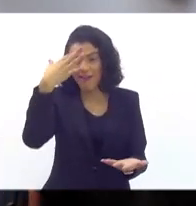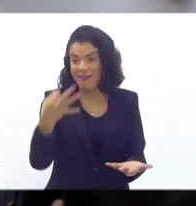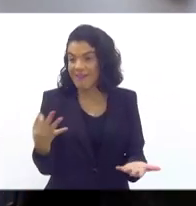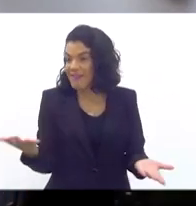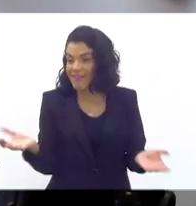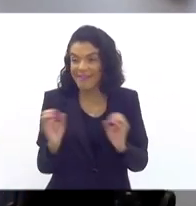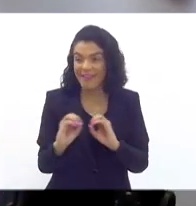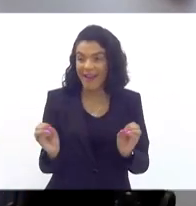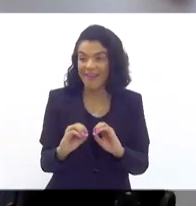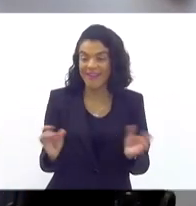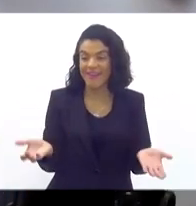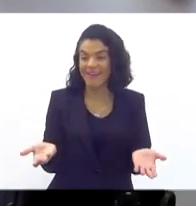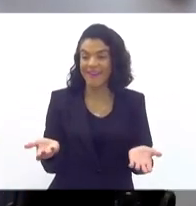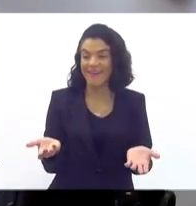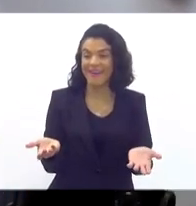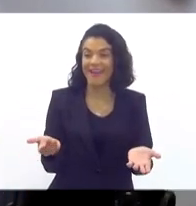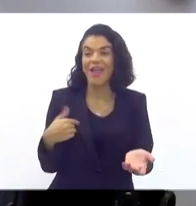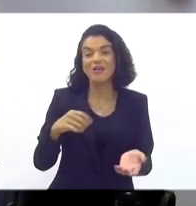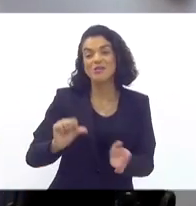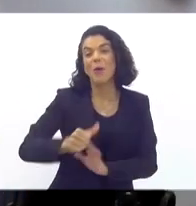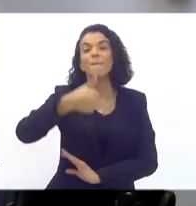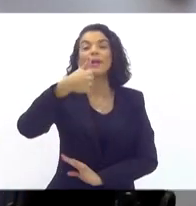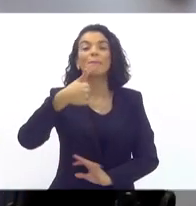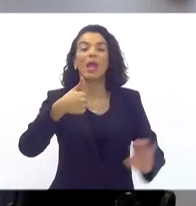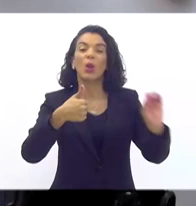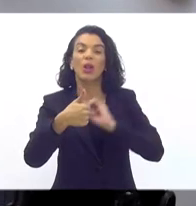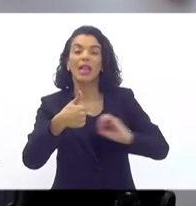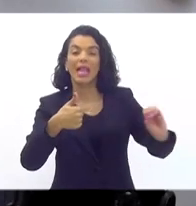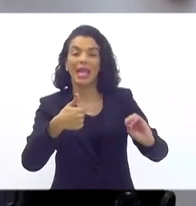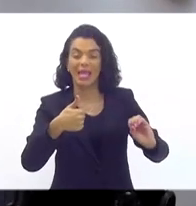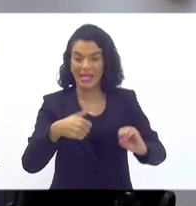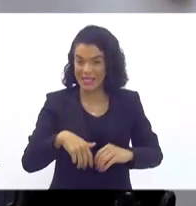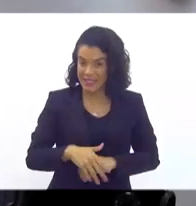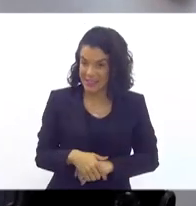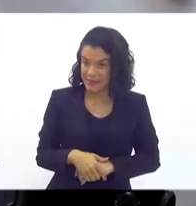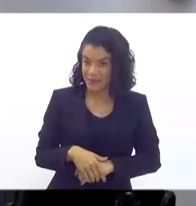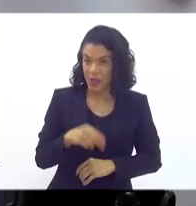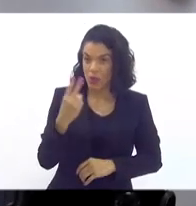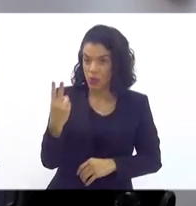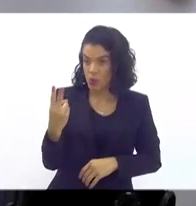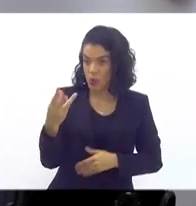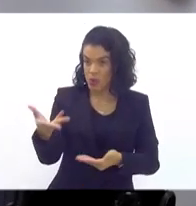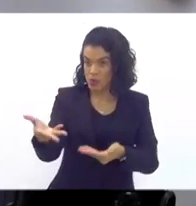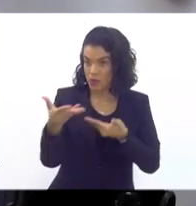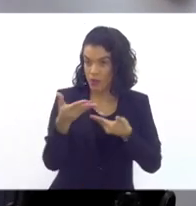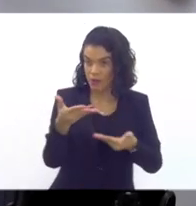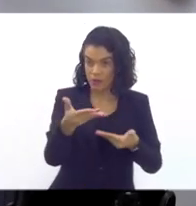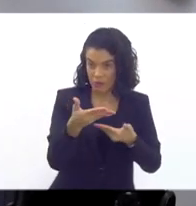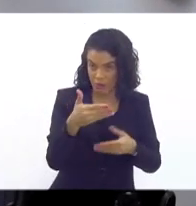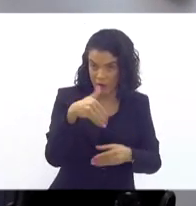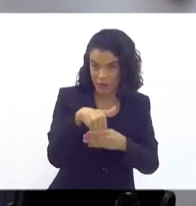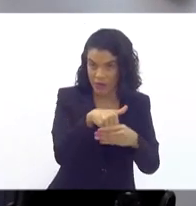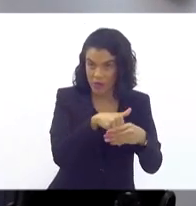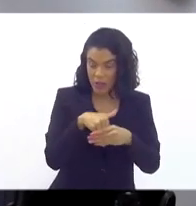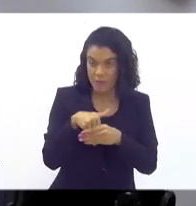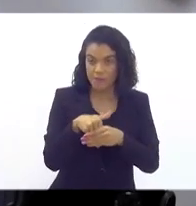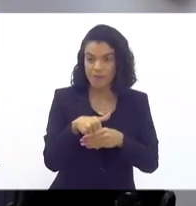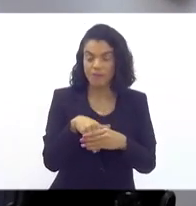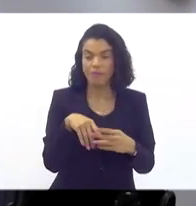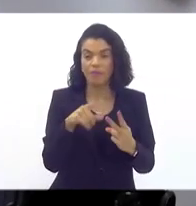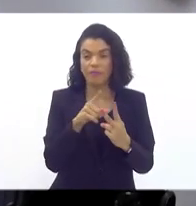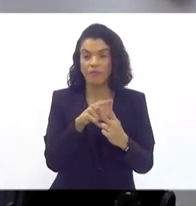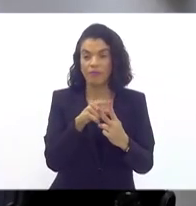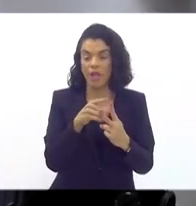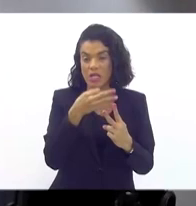não sou eu o segundo de ninguém sou o primeiro de ninguém são duas convocações então liberadas é isso se eu não me engano